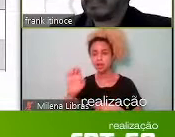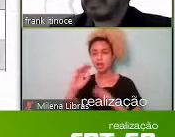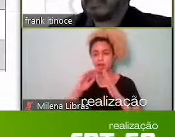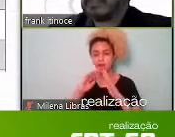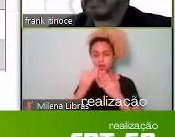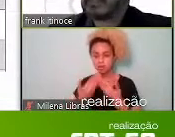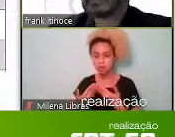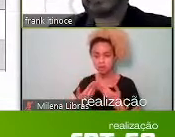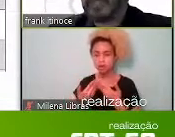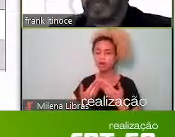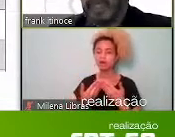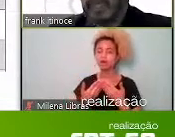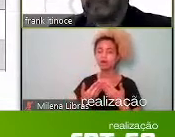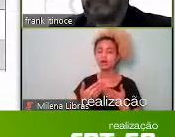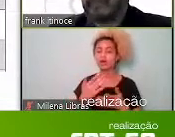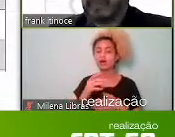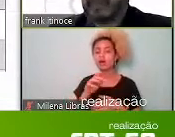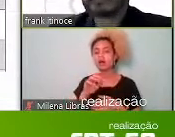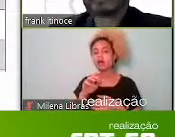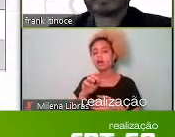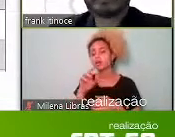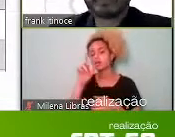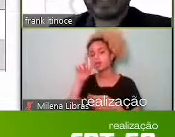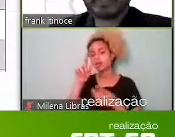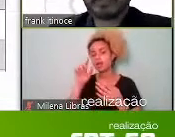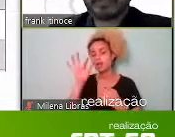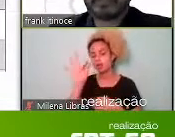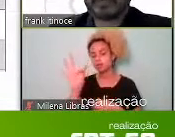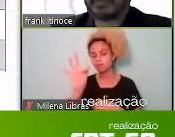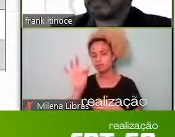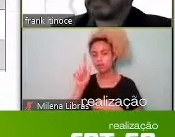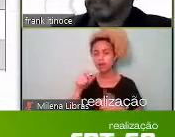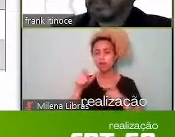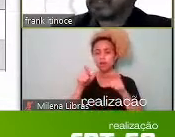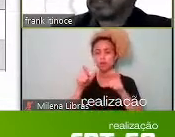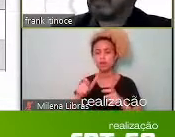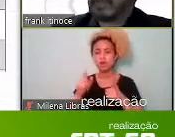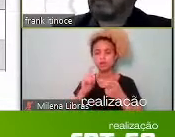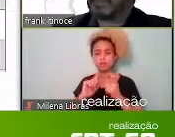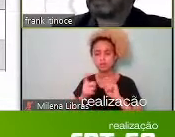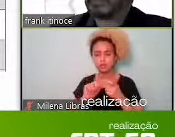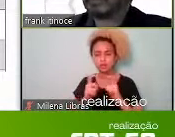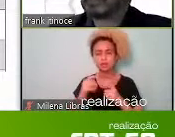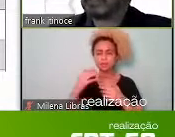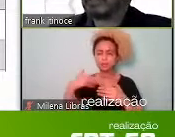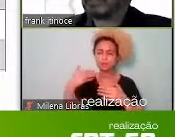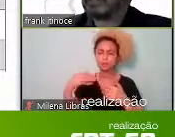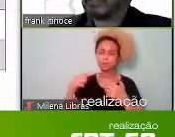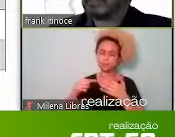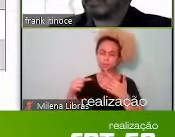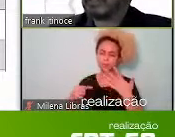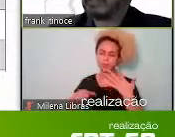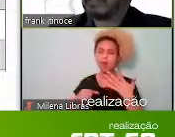escolas, e categoria F são locais de reunião de público, e assim vai até a